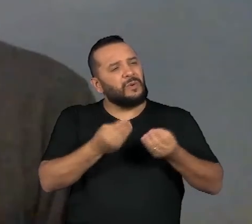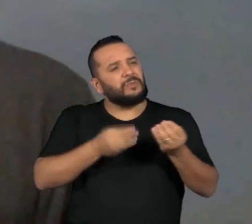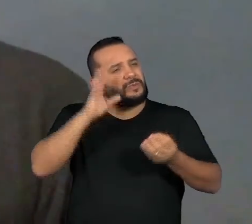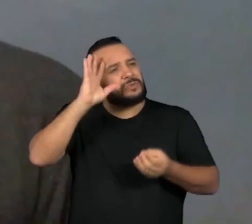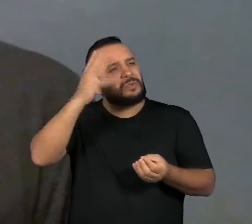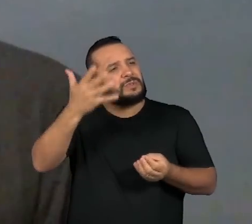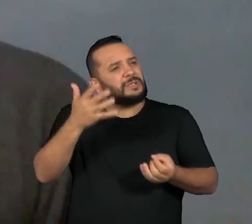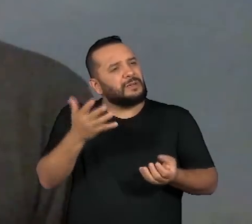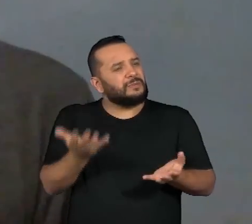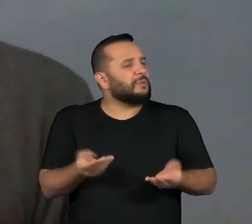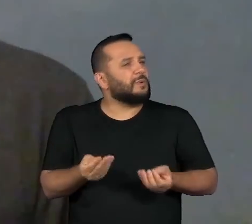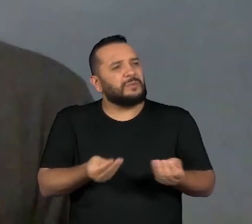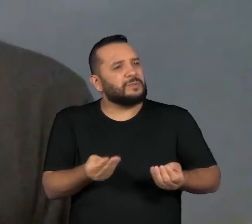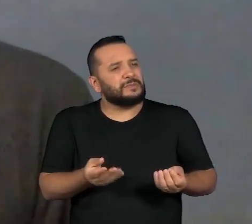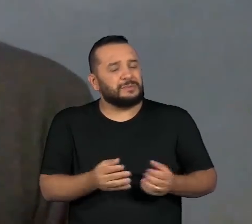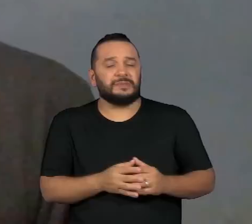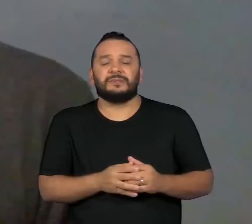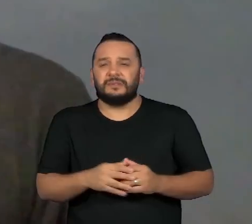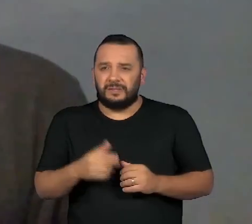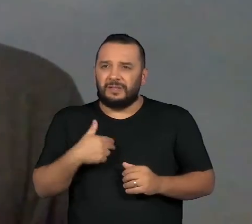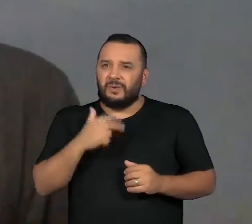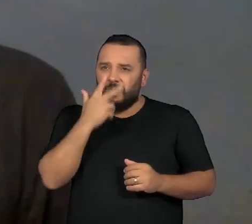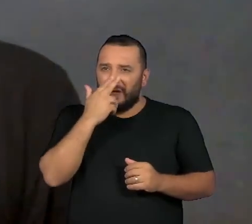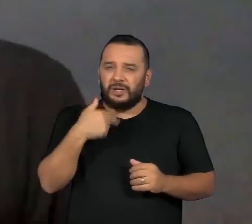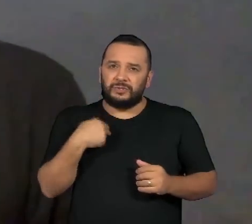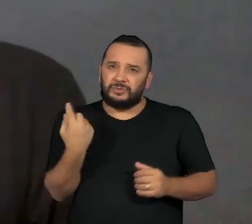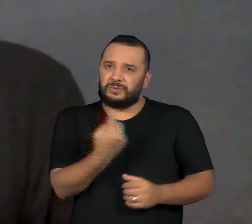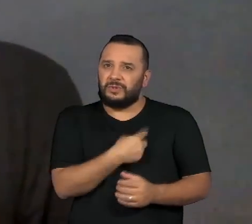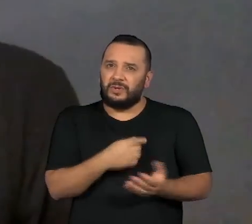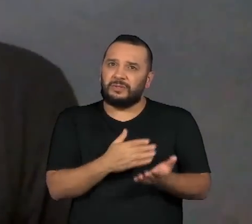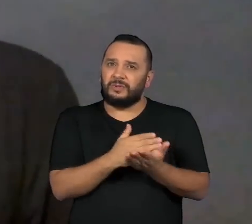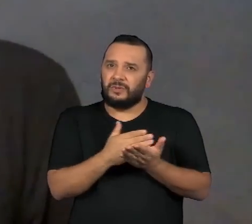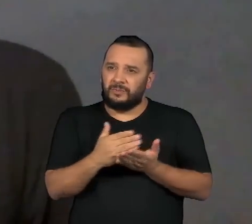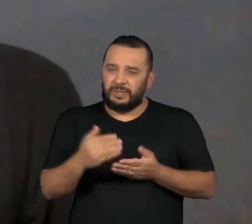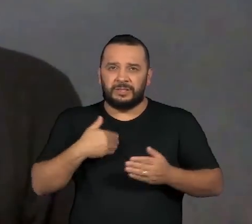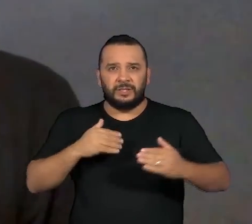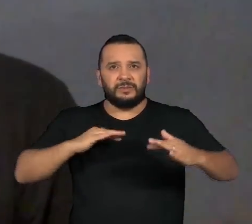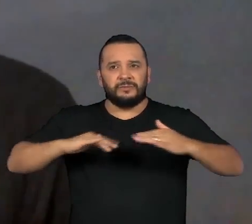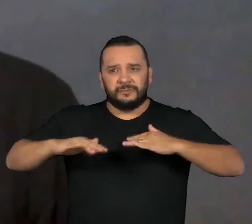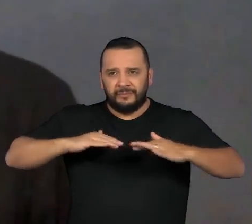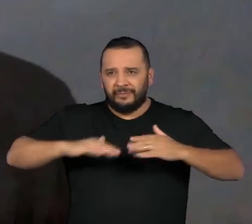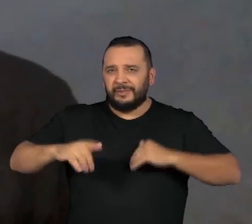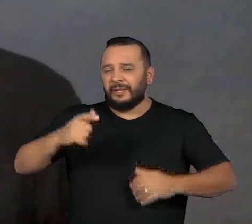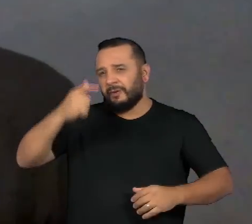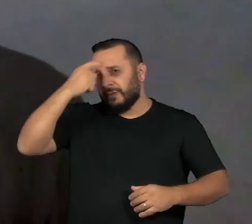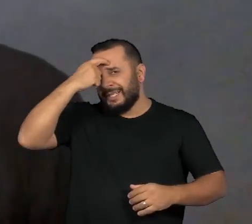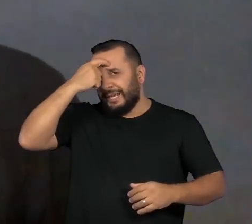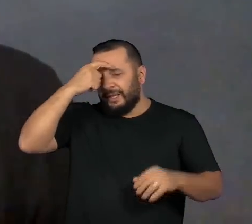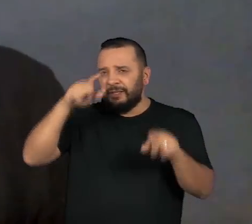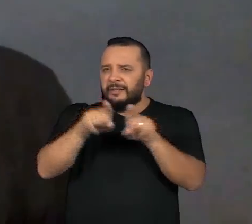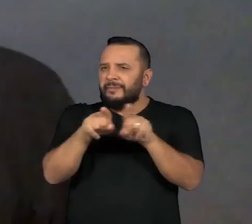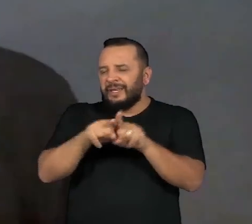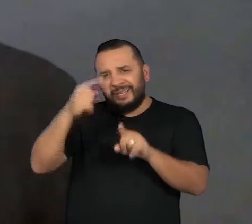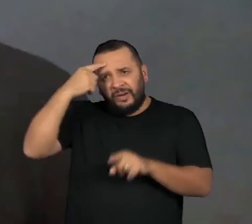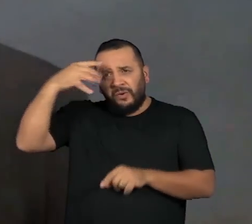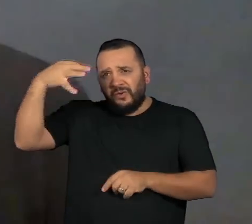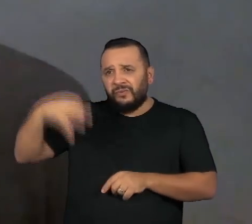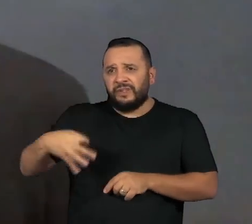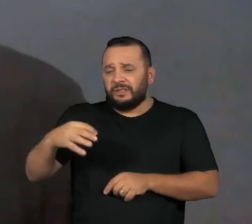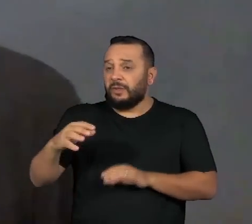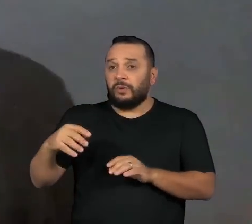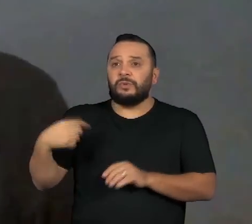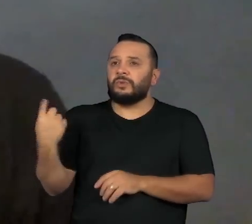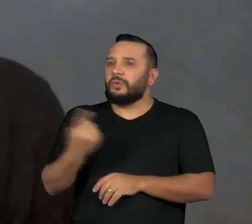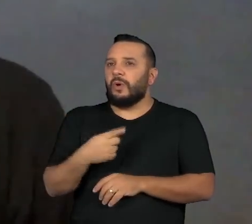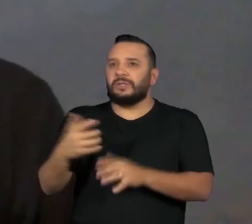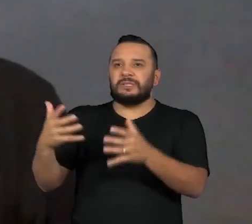Eu acho que a gente começou um movimento de consciência, de convicção do que nós não queremos para a